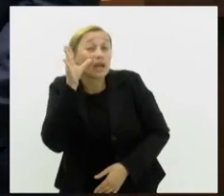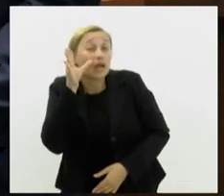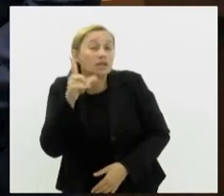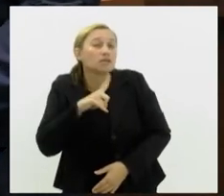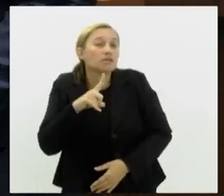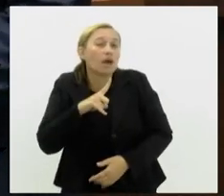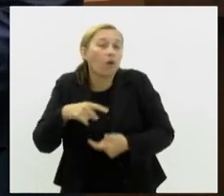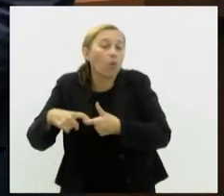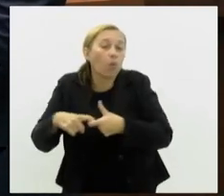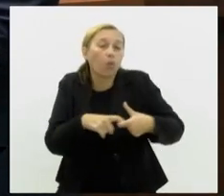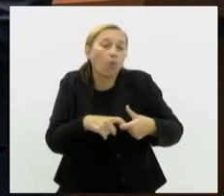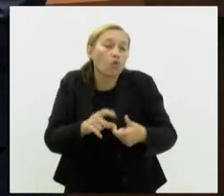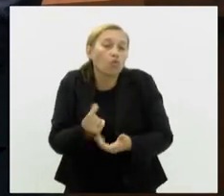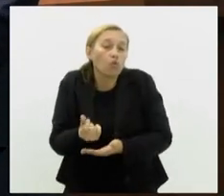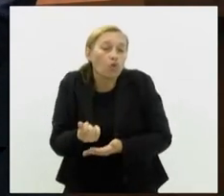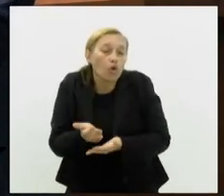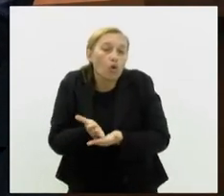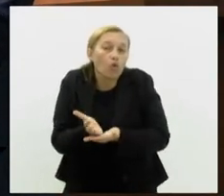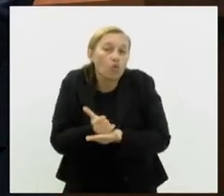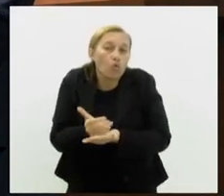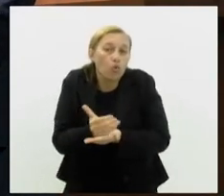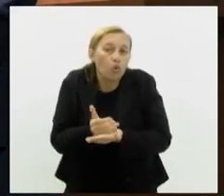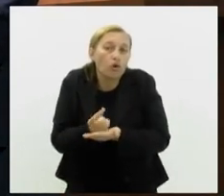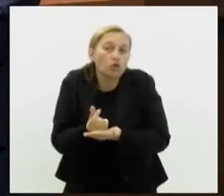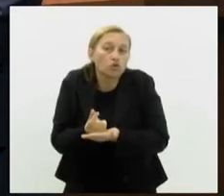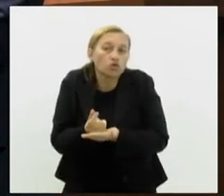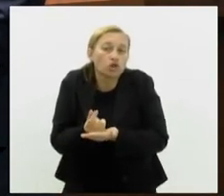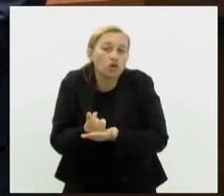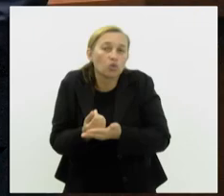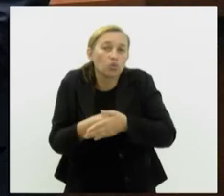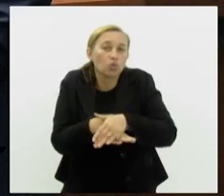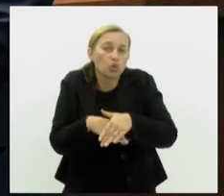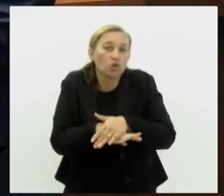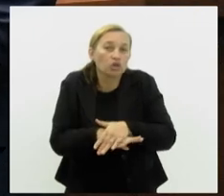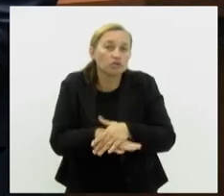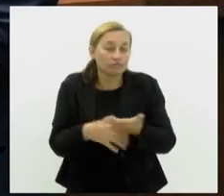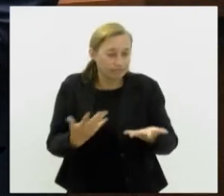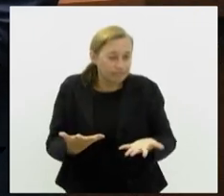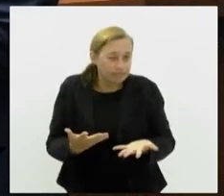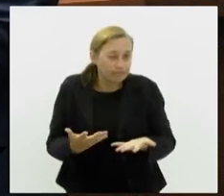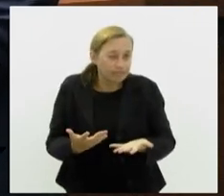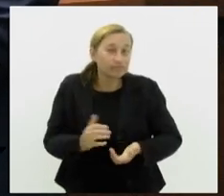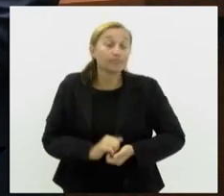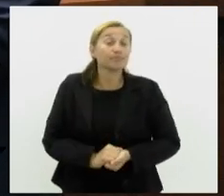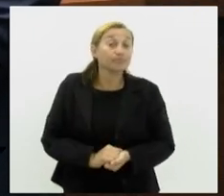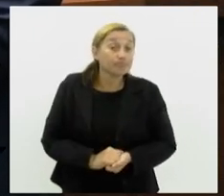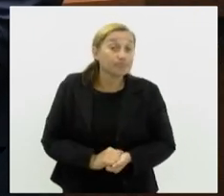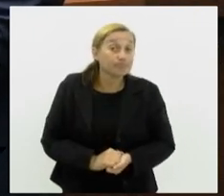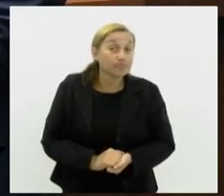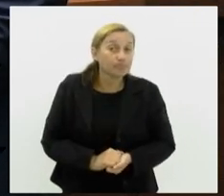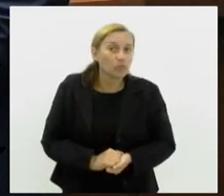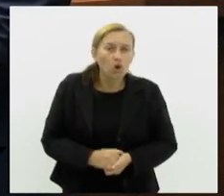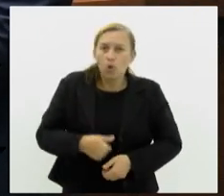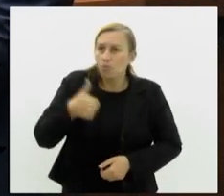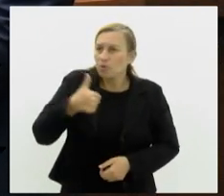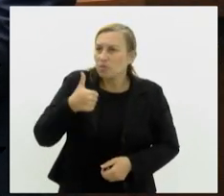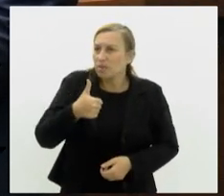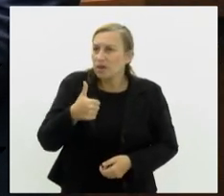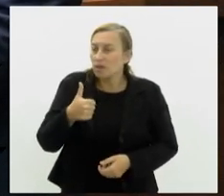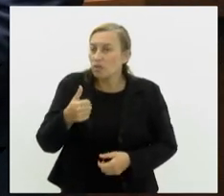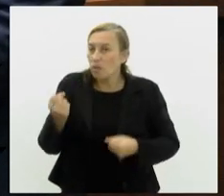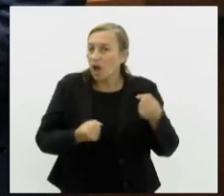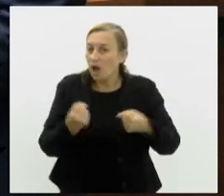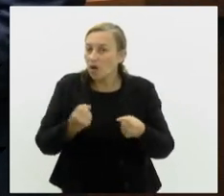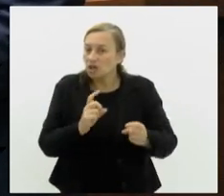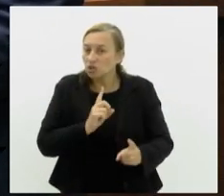continuarem arrecadando? Tirando o sono da população de bem, tirando... Presidente, o primeiro carro que nós encontramos que